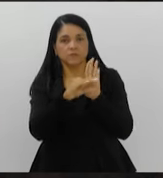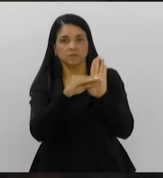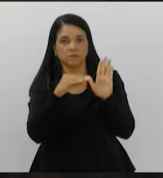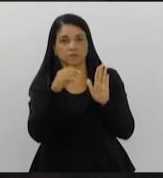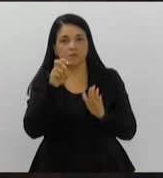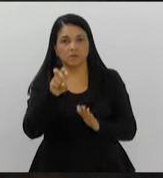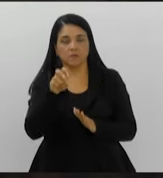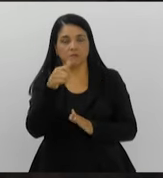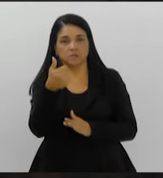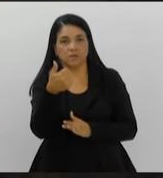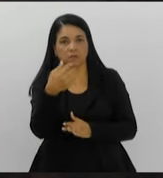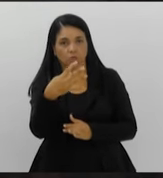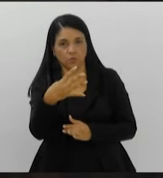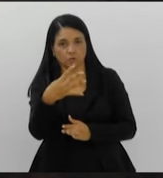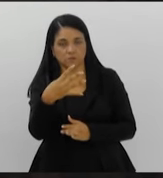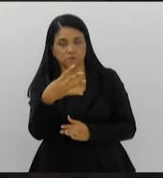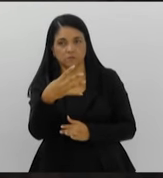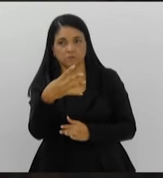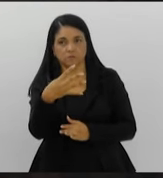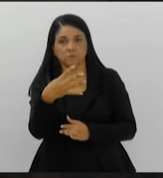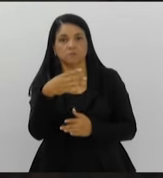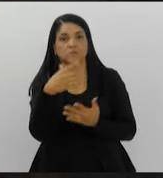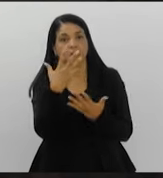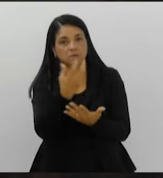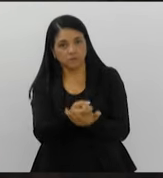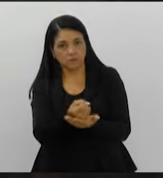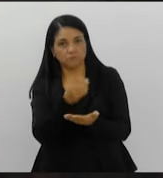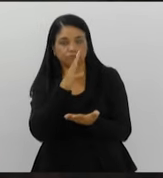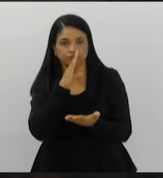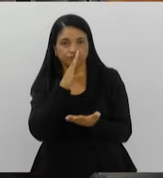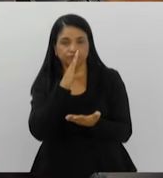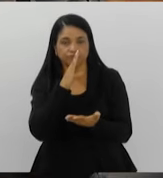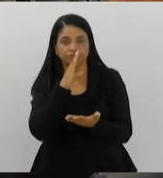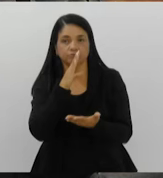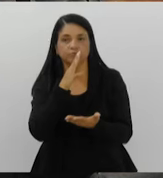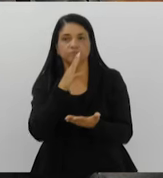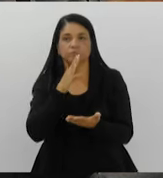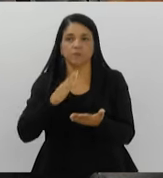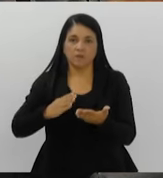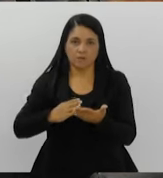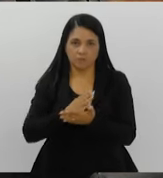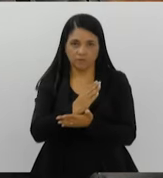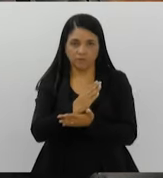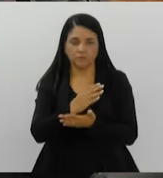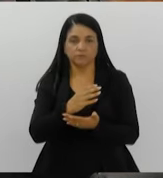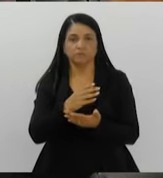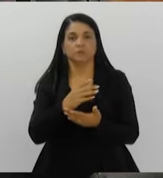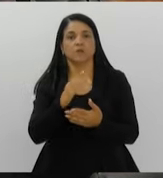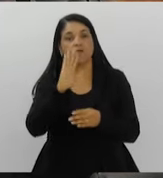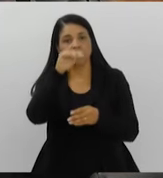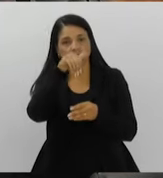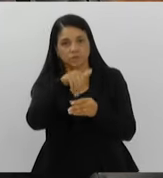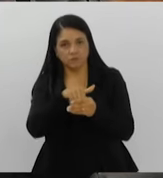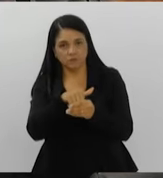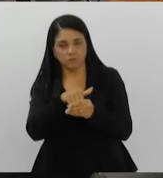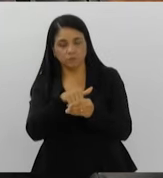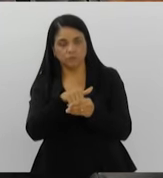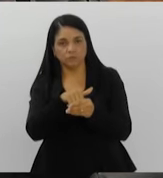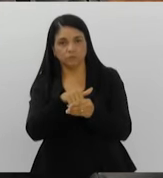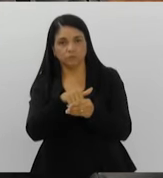número 514. Os senhores que aprovam, permaneçam como estão, aprovado. Em votação, a